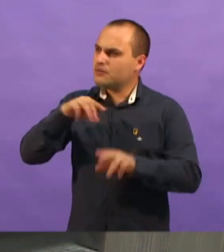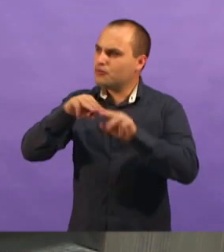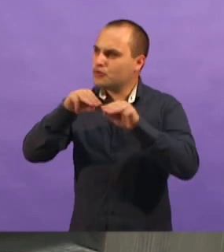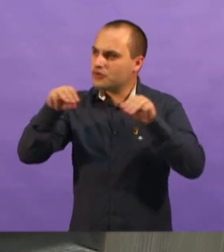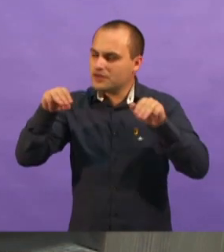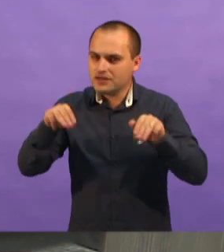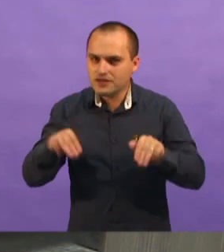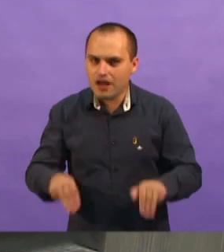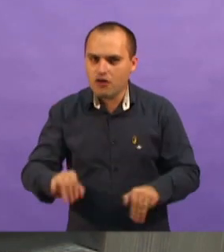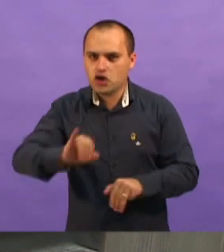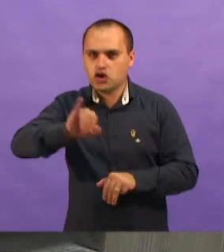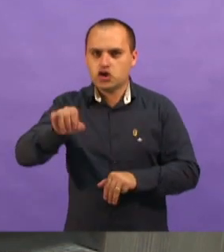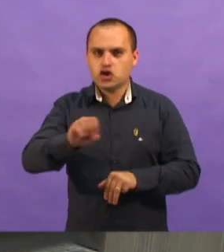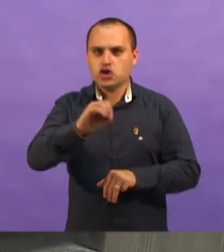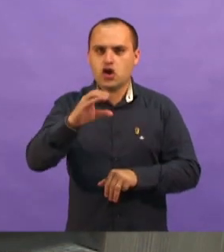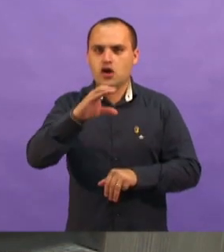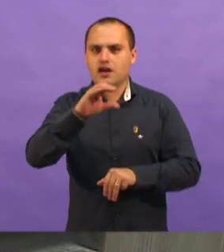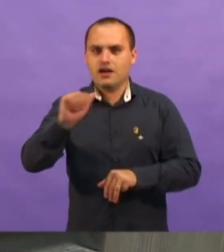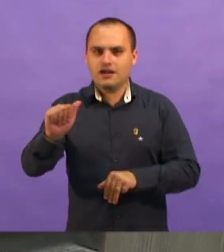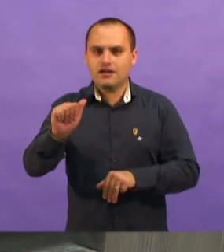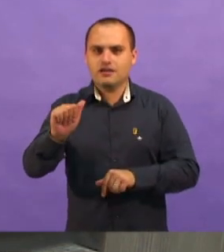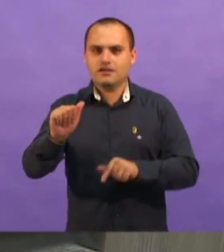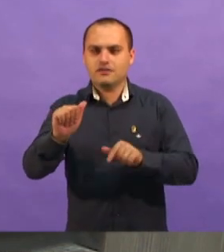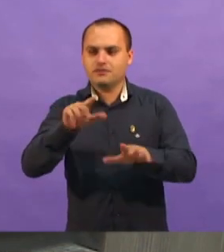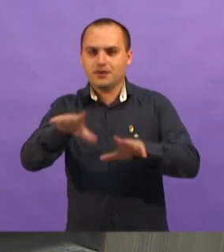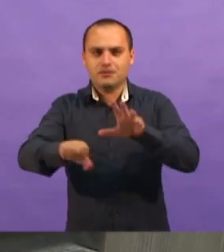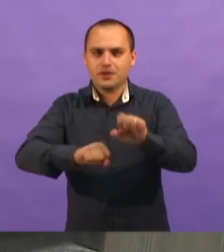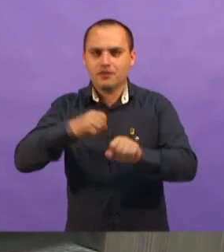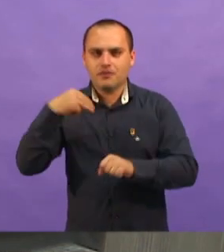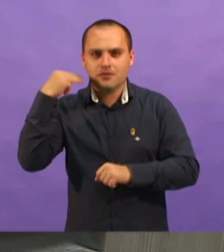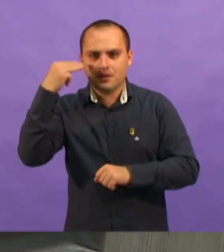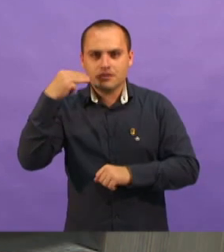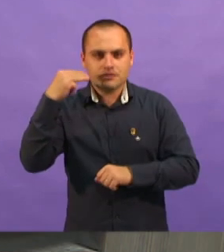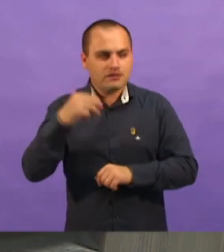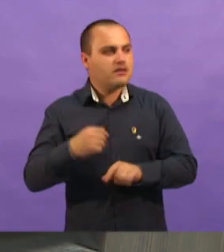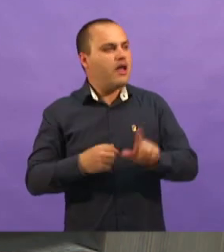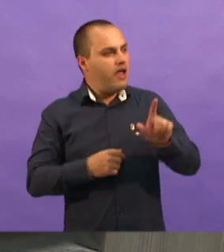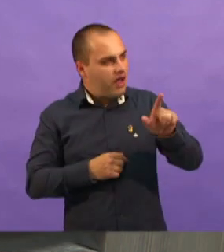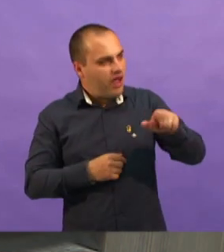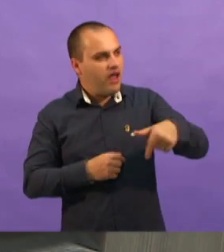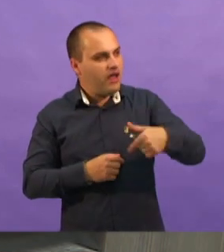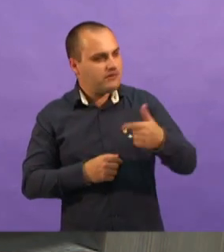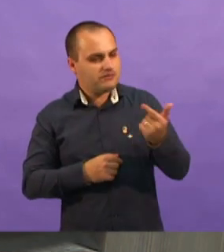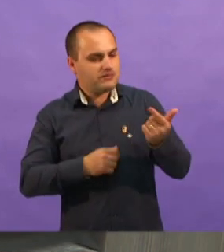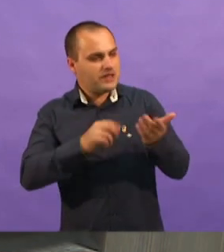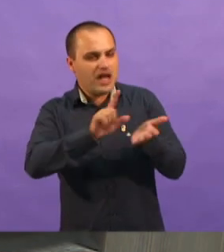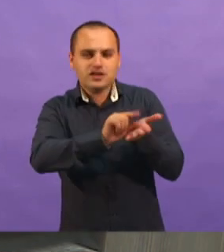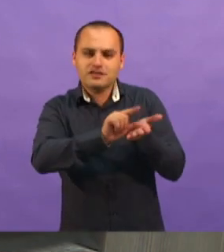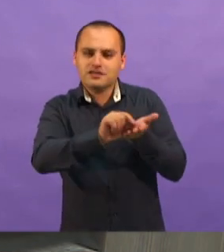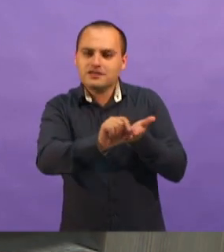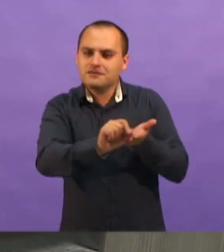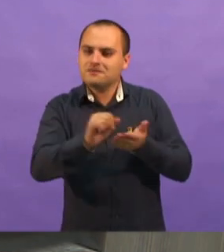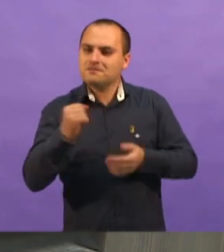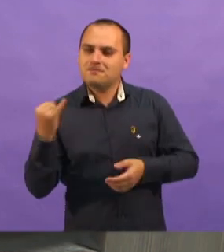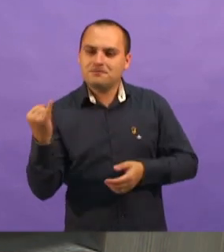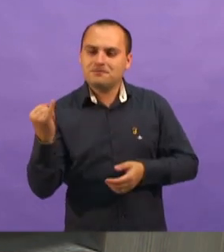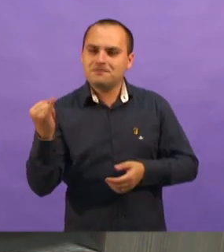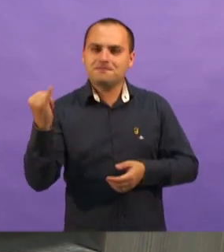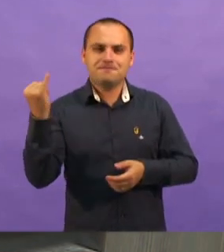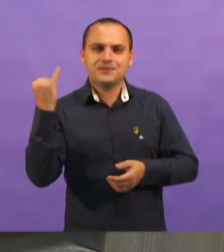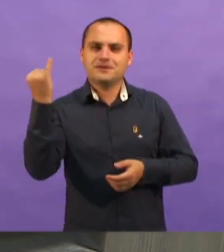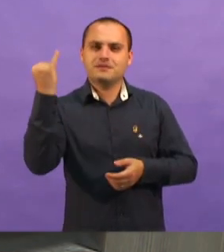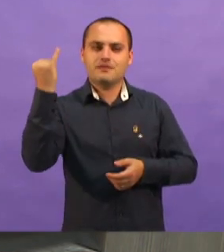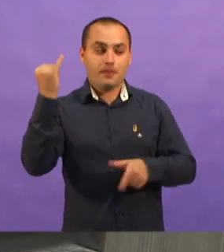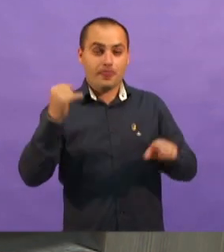Memória. Artigos muito bacanas, assim, muito contundentes. Esse do museu é encantador